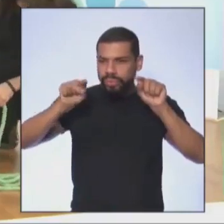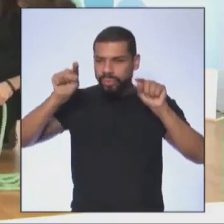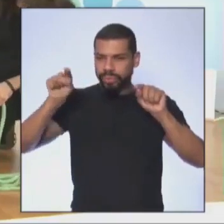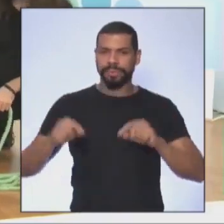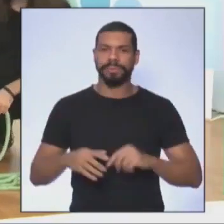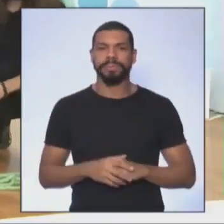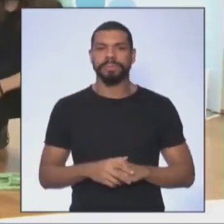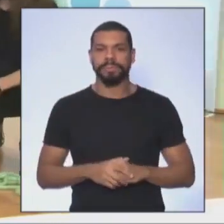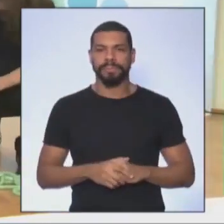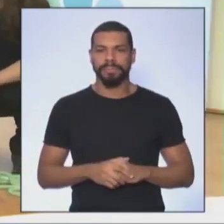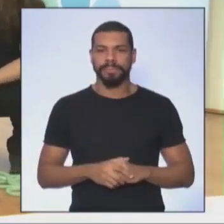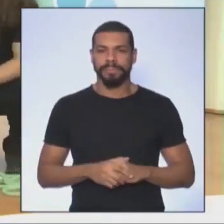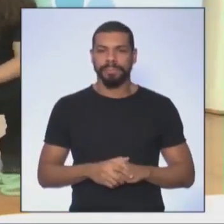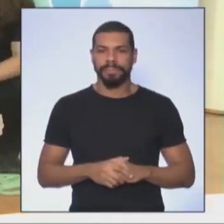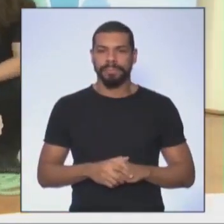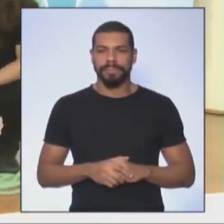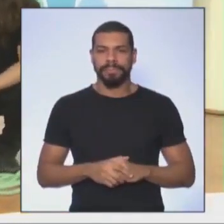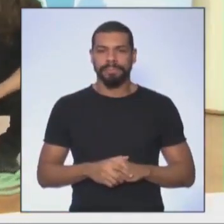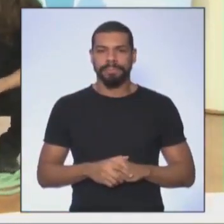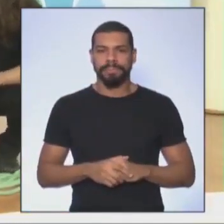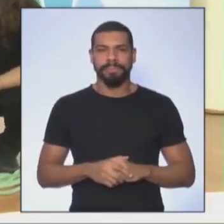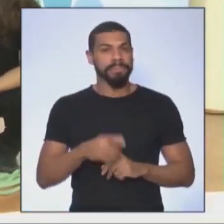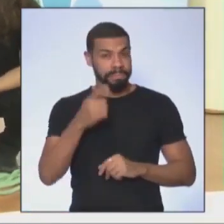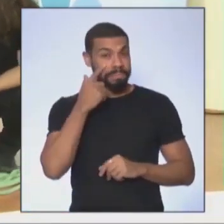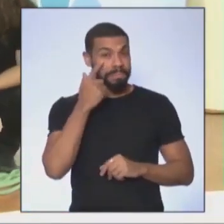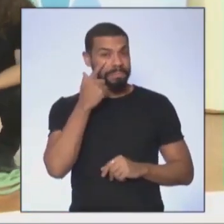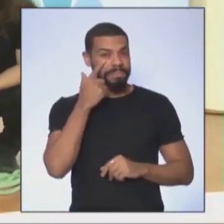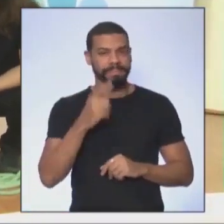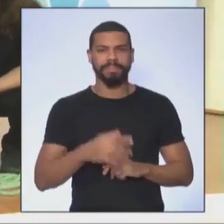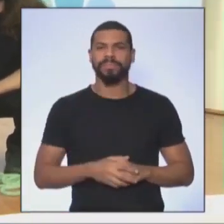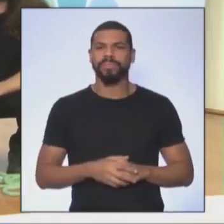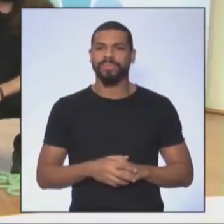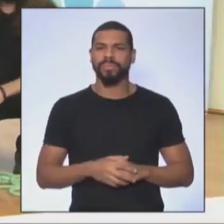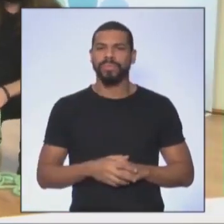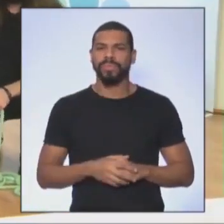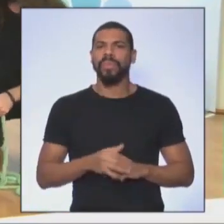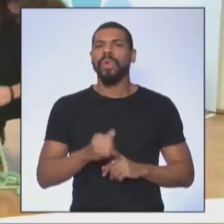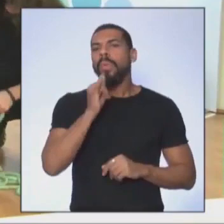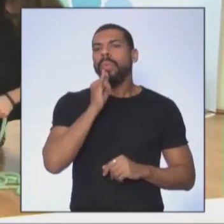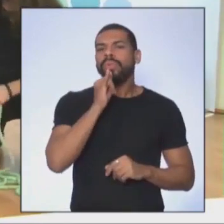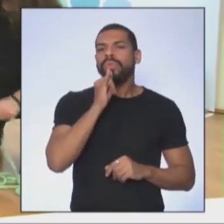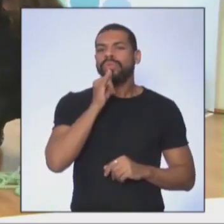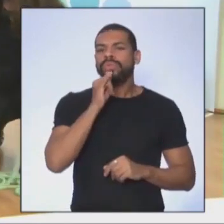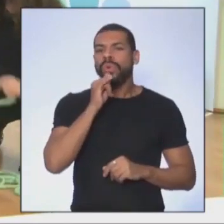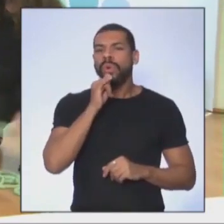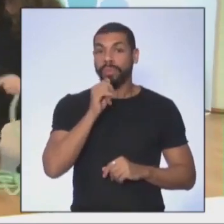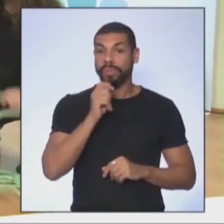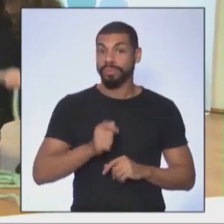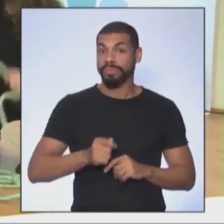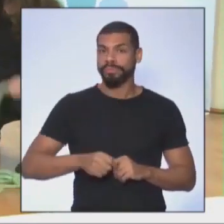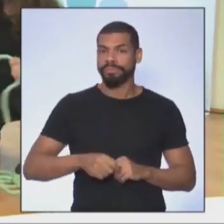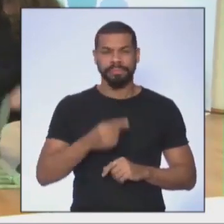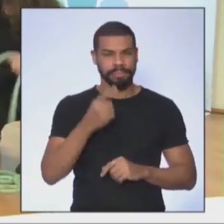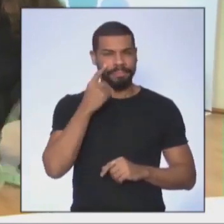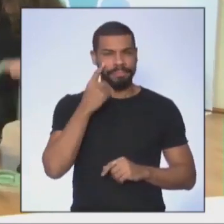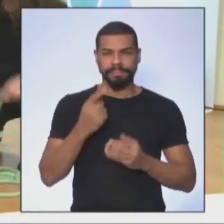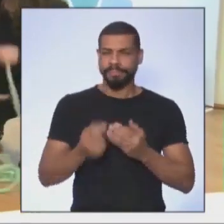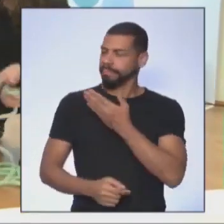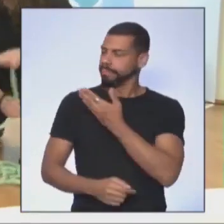Aí, ó. Vai um pouquinho pra lá. Isso. O que acontece? Como a grade está na vertical, eu vou fazer ondas na vertical. Vamos ver o que